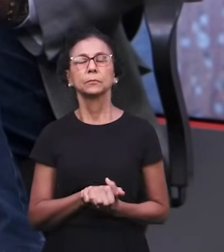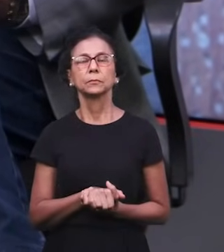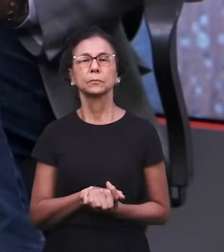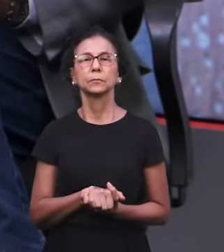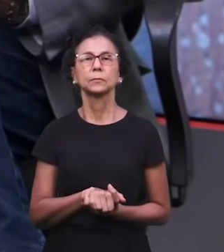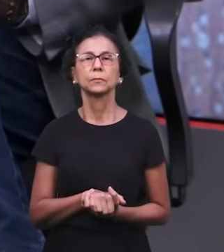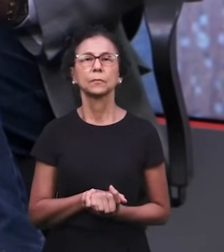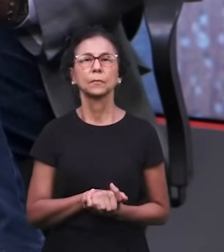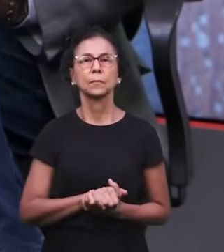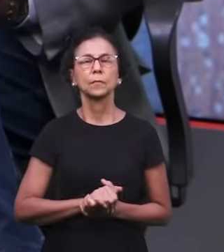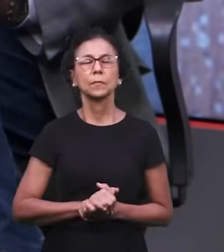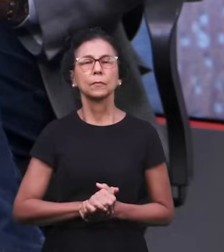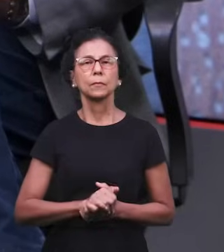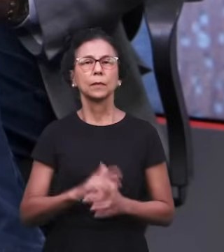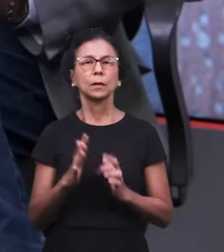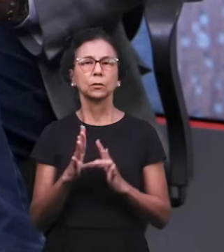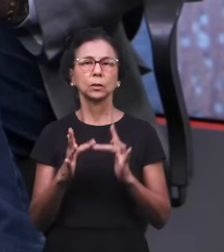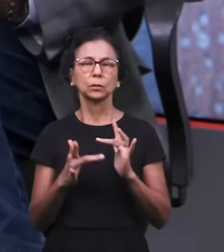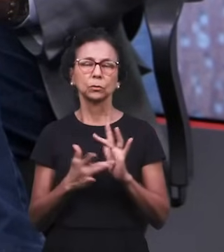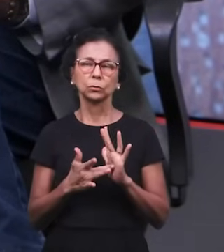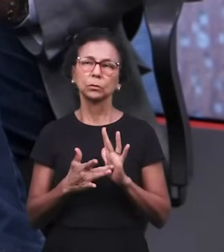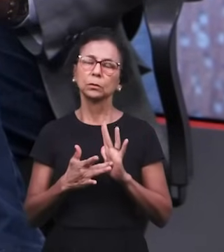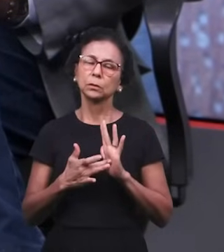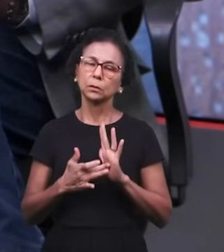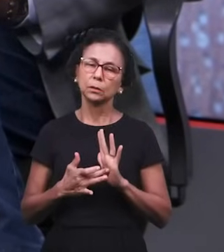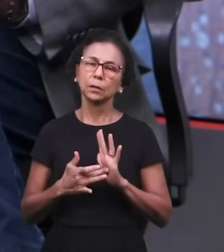dia, né, para que,